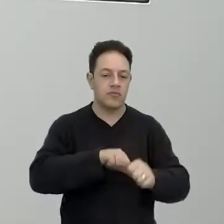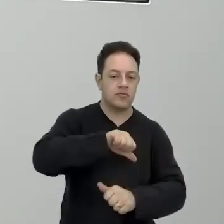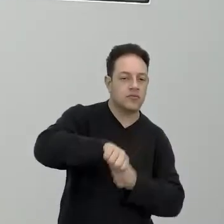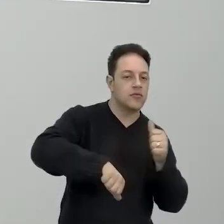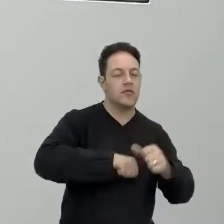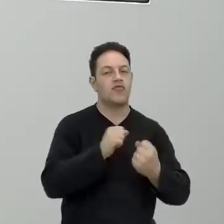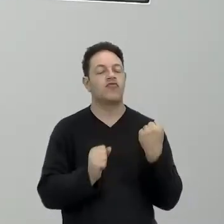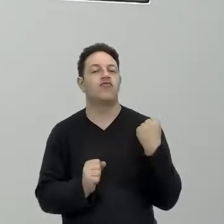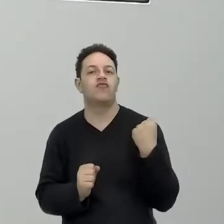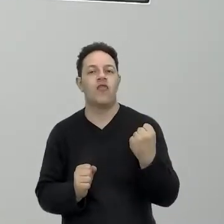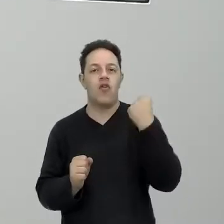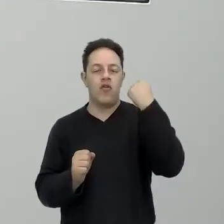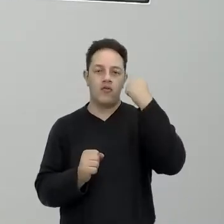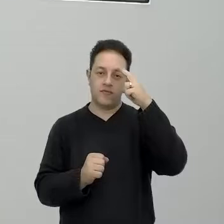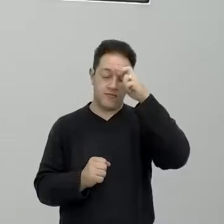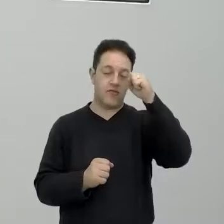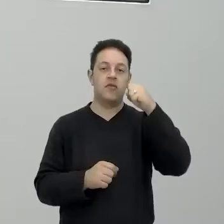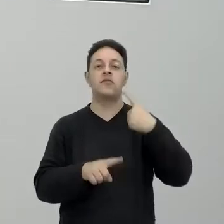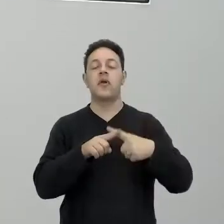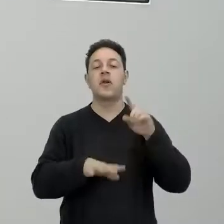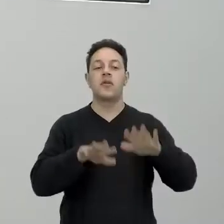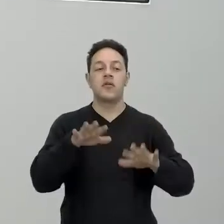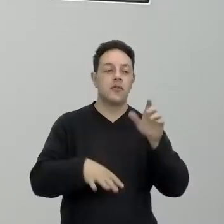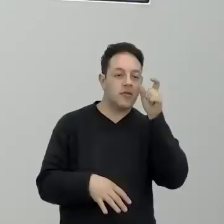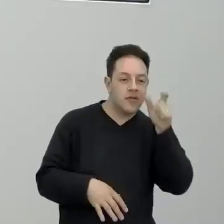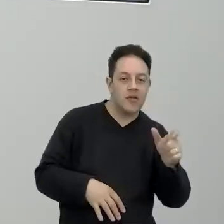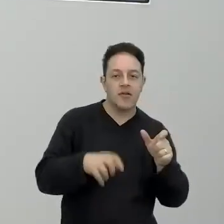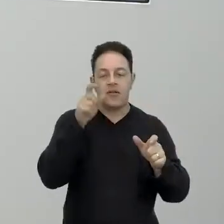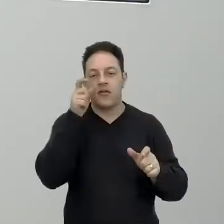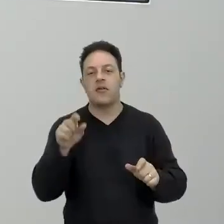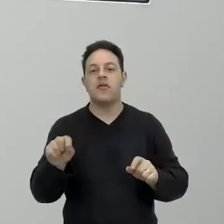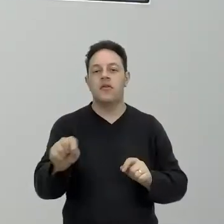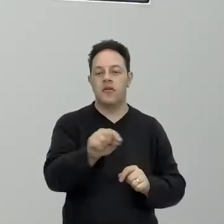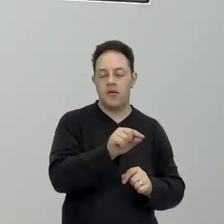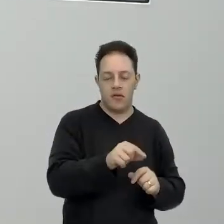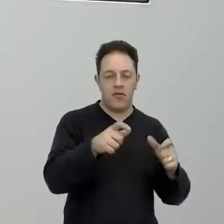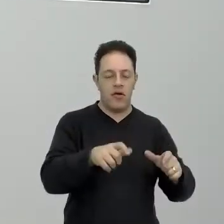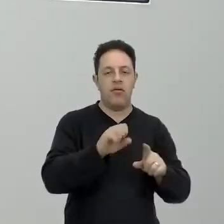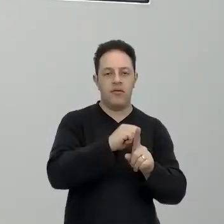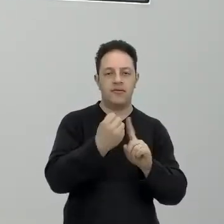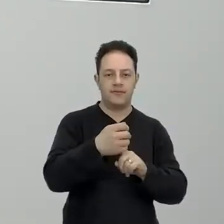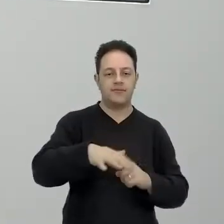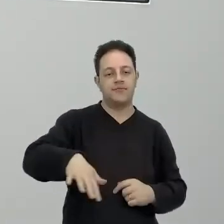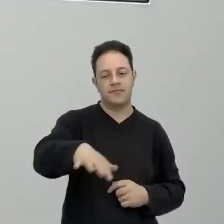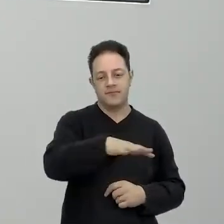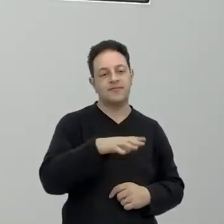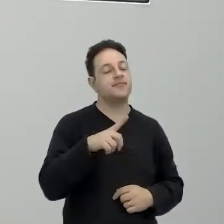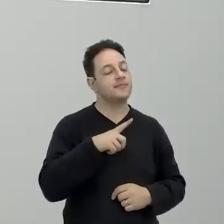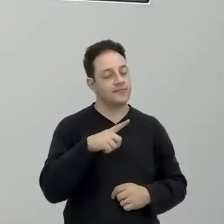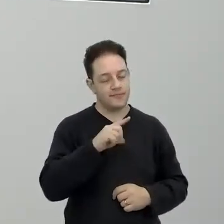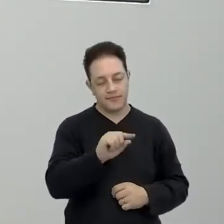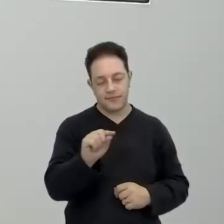mais forças com base nesses interesses que mobilizam esses setores da sociedade que são